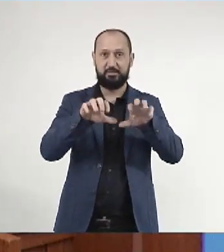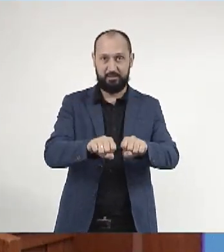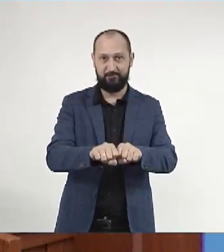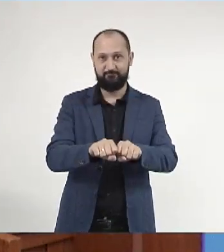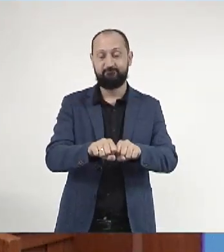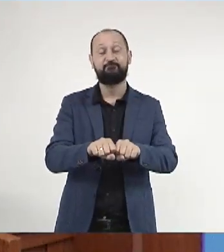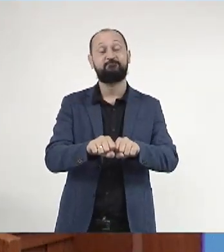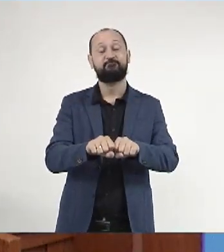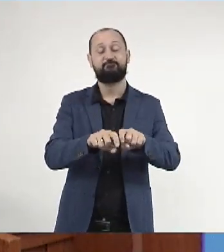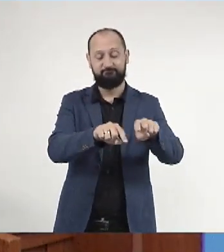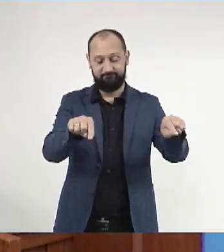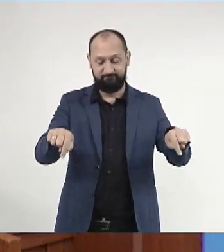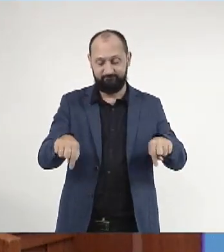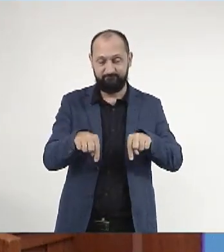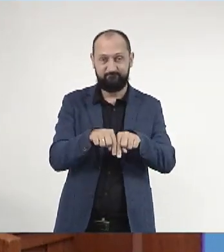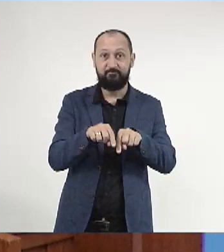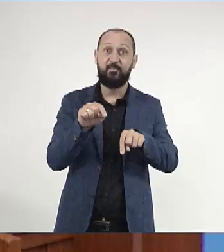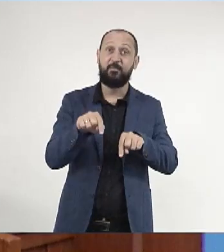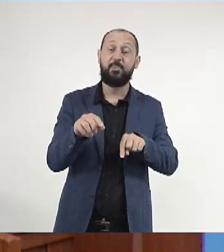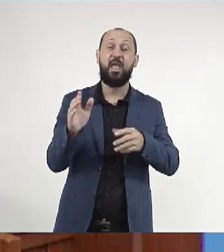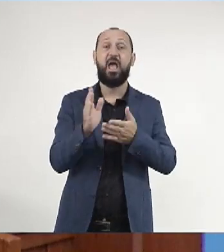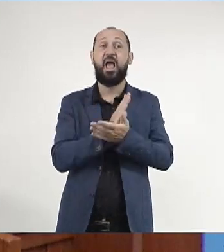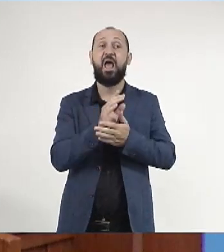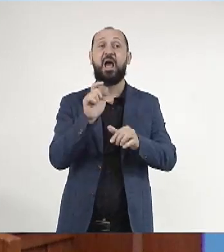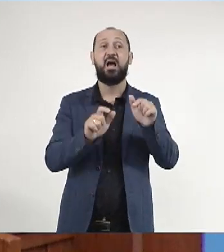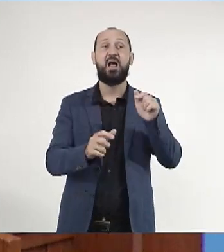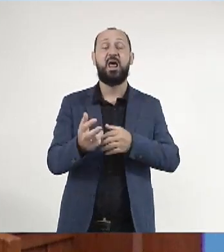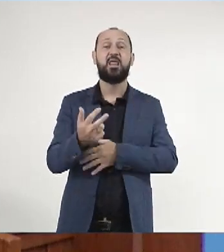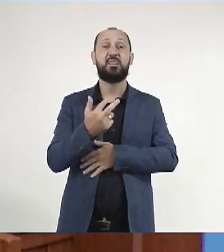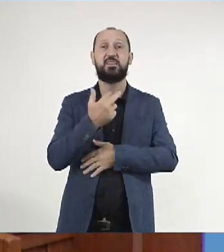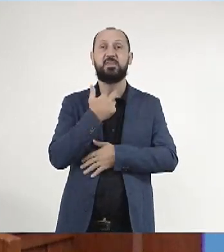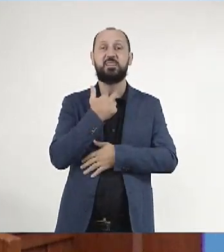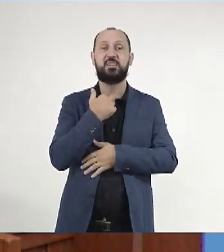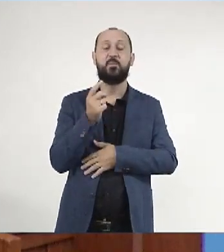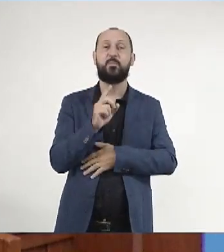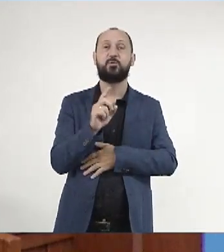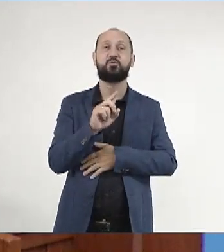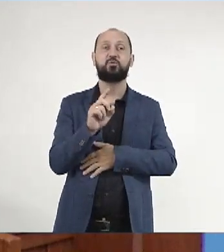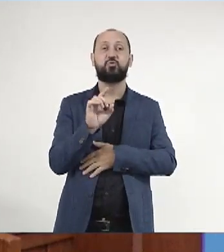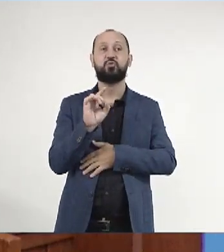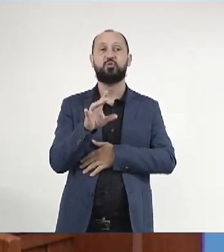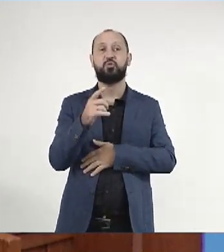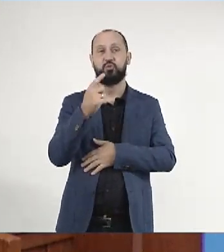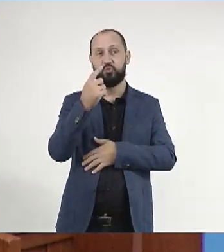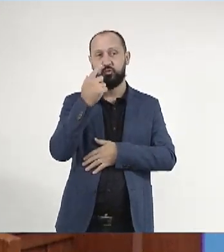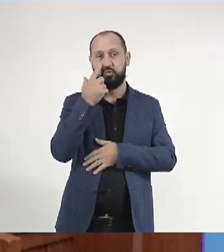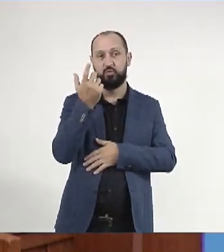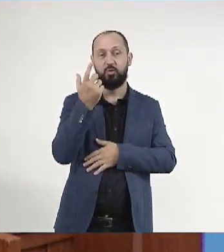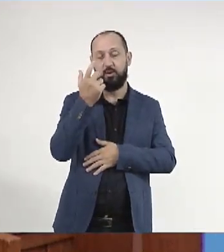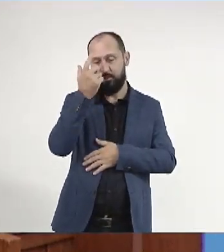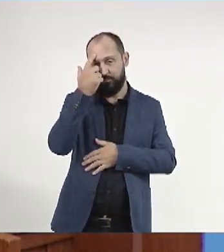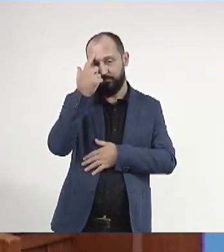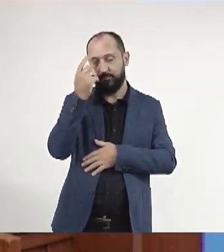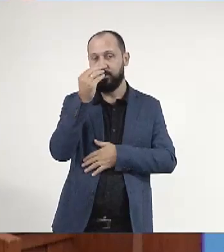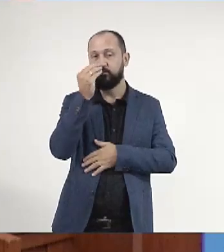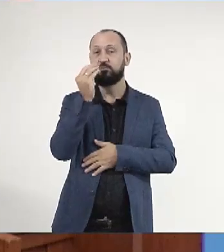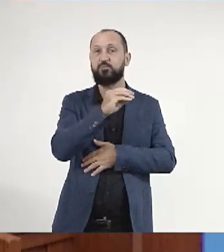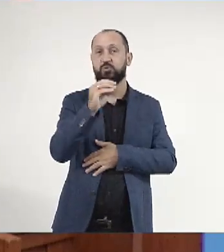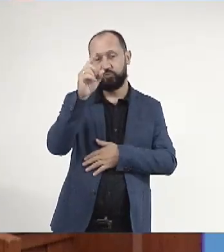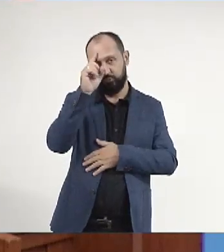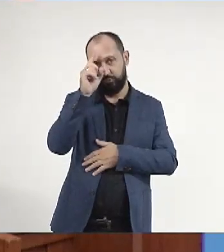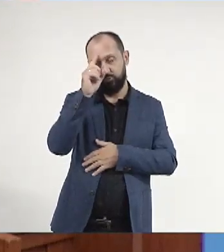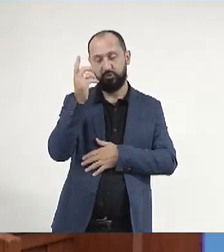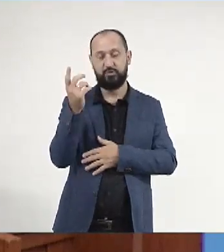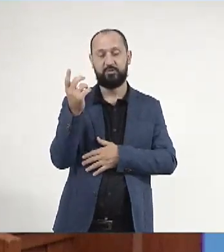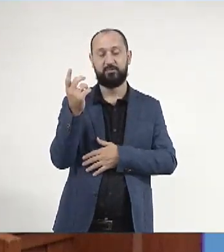áreas. E essas pessoas, elas não podem mais simplesmente serem desconsideradas no seu